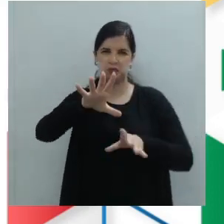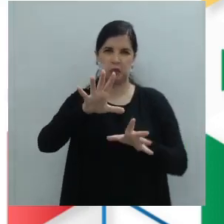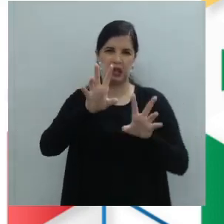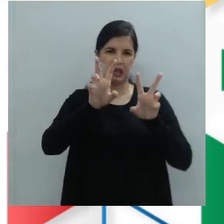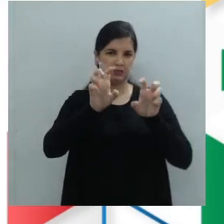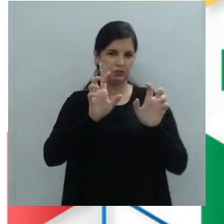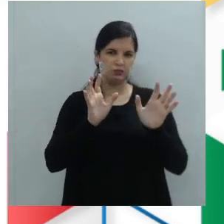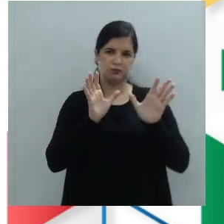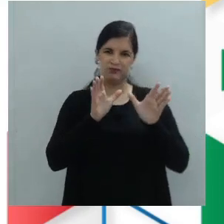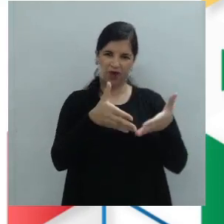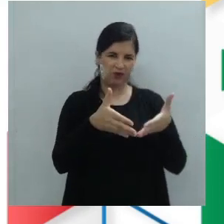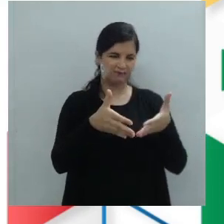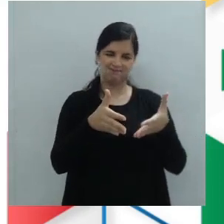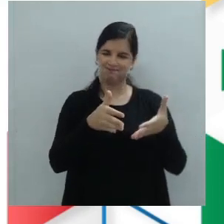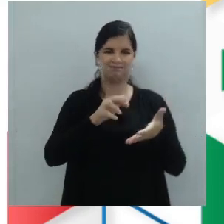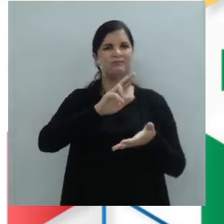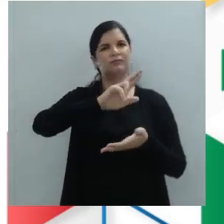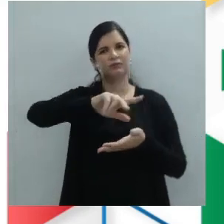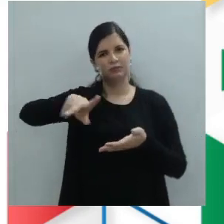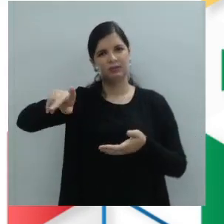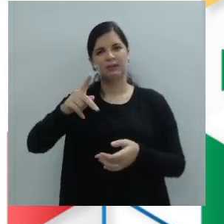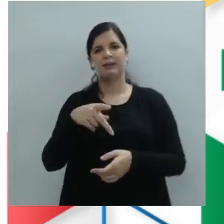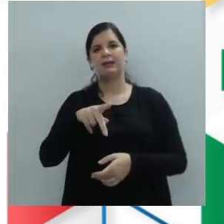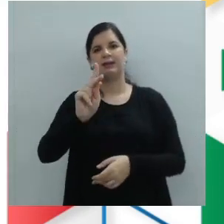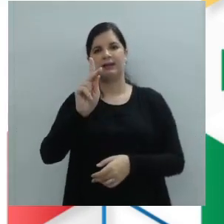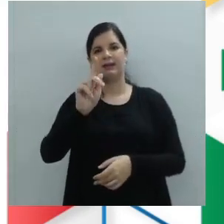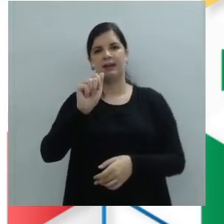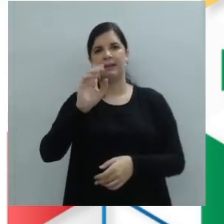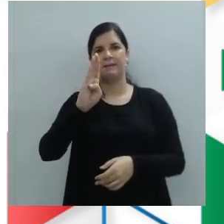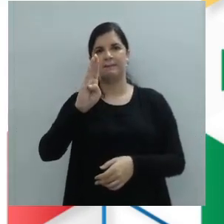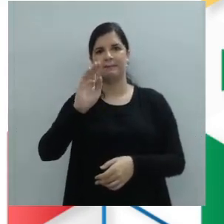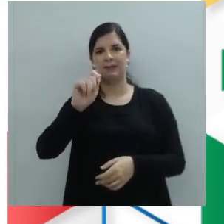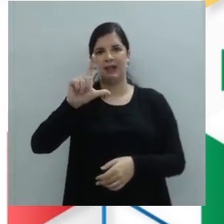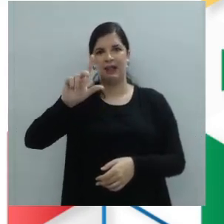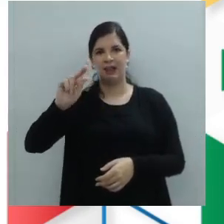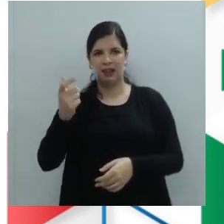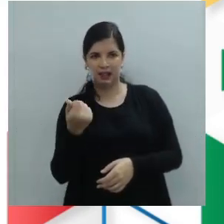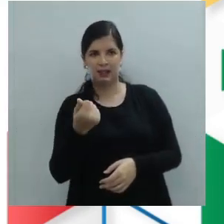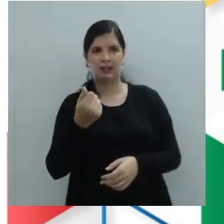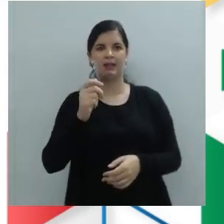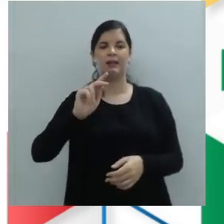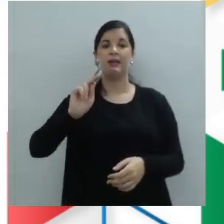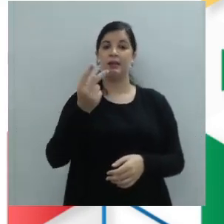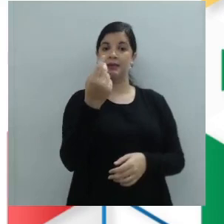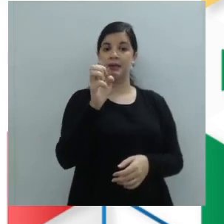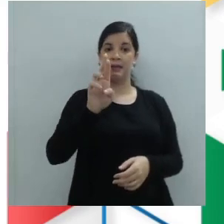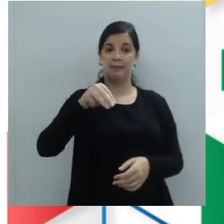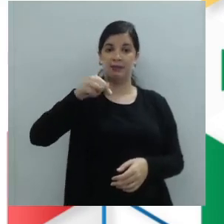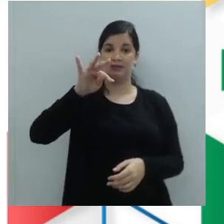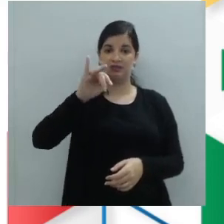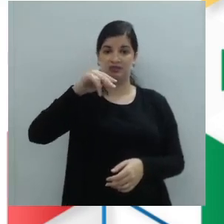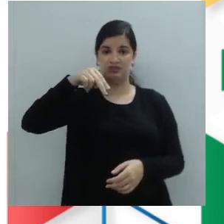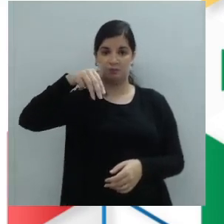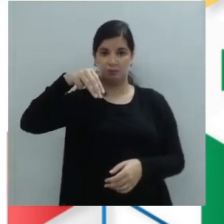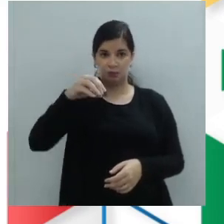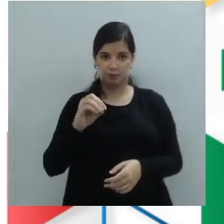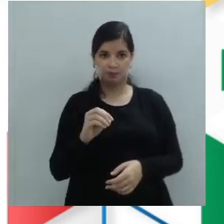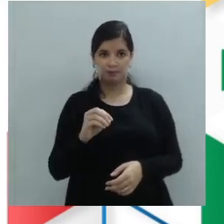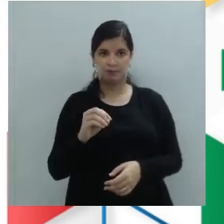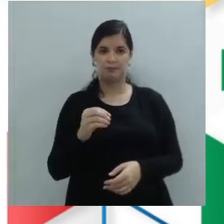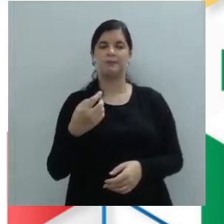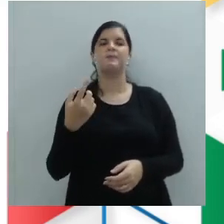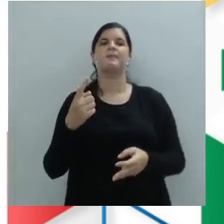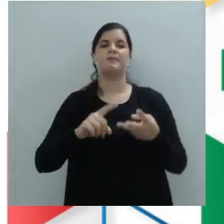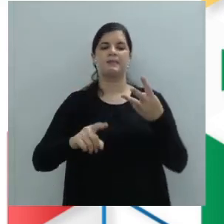assunto, mas mencionavam que a Cabala, o hermetismo e o cristianismo. Olhem aí, a Cabala,